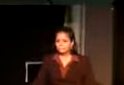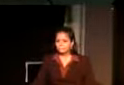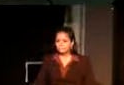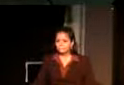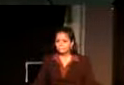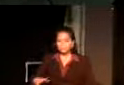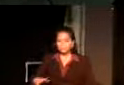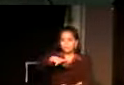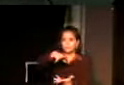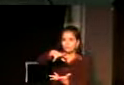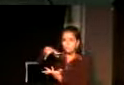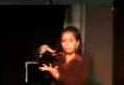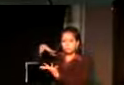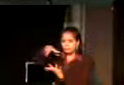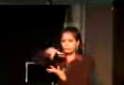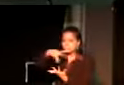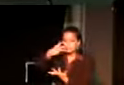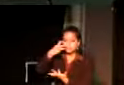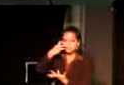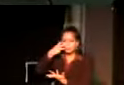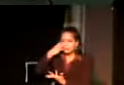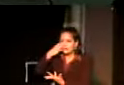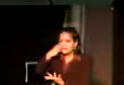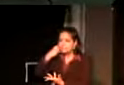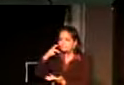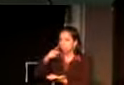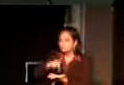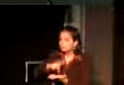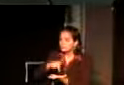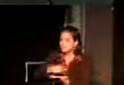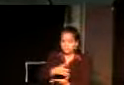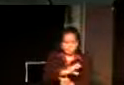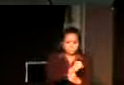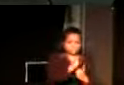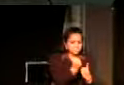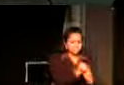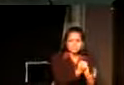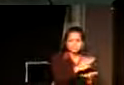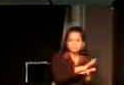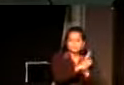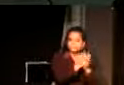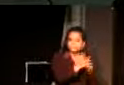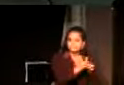o mundo está carente de gente que Veja essa miséria